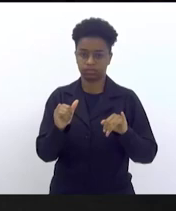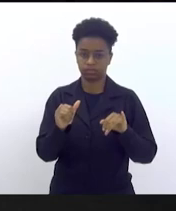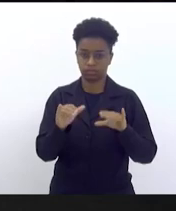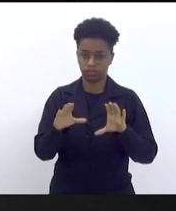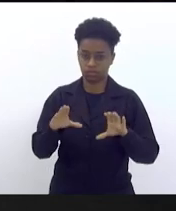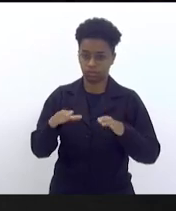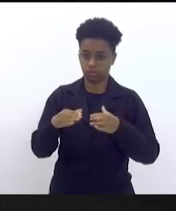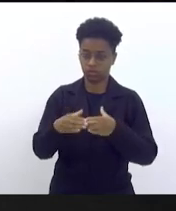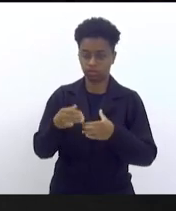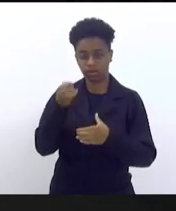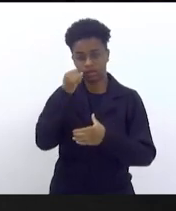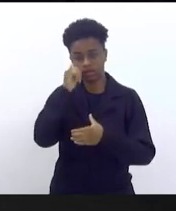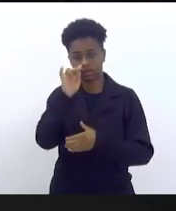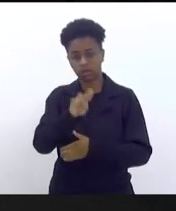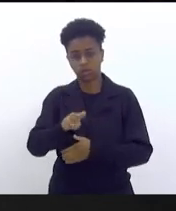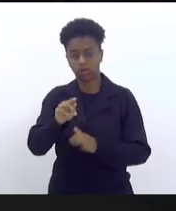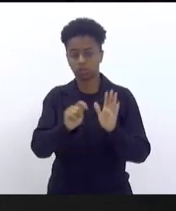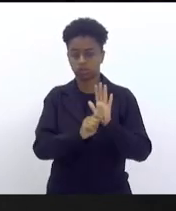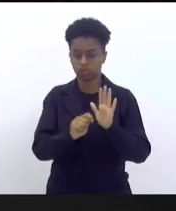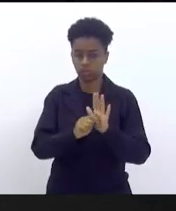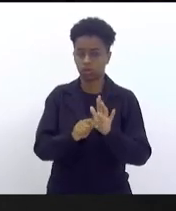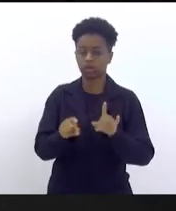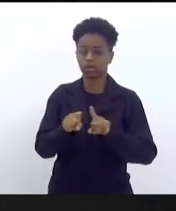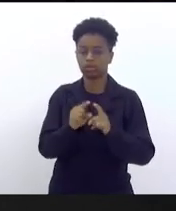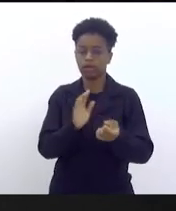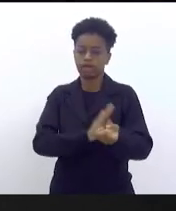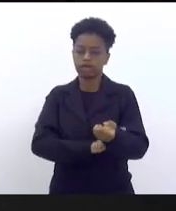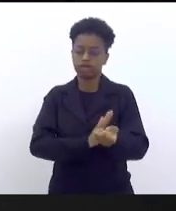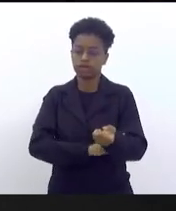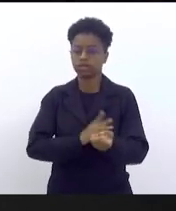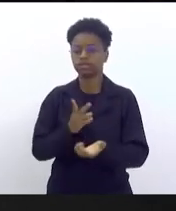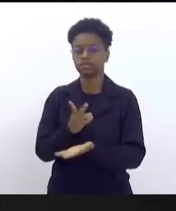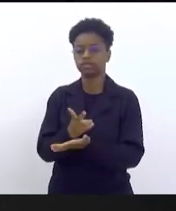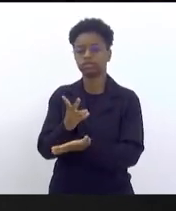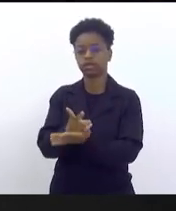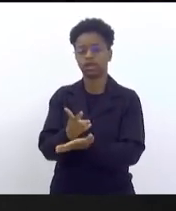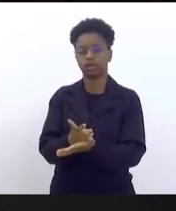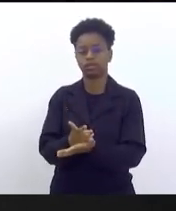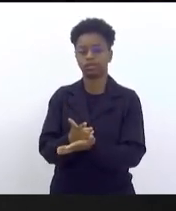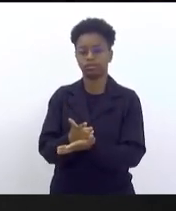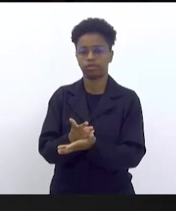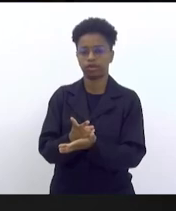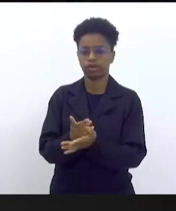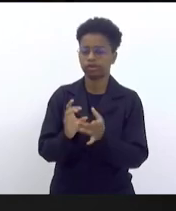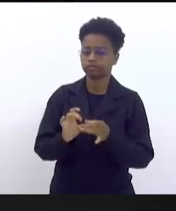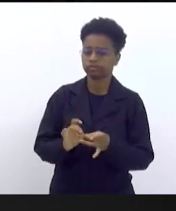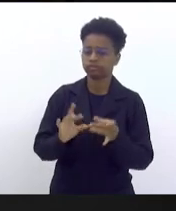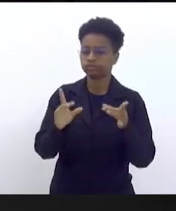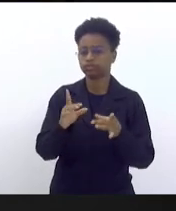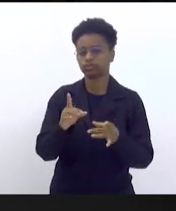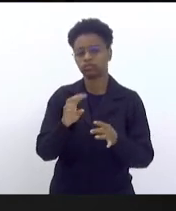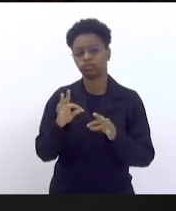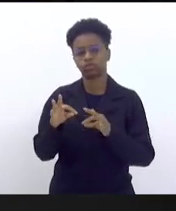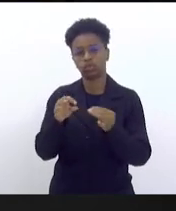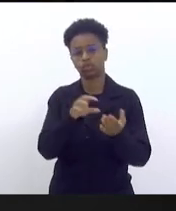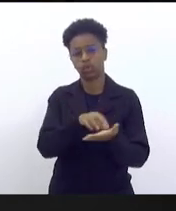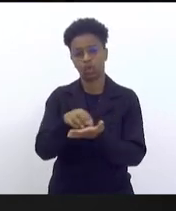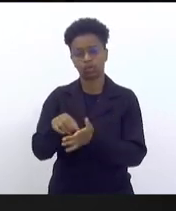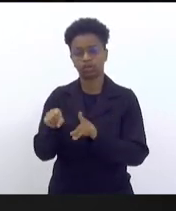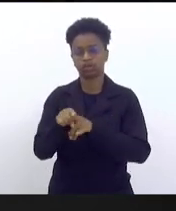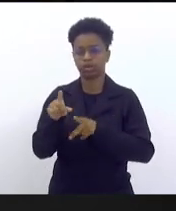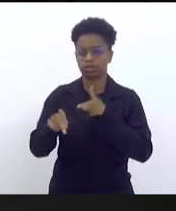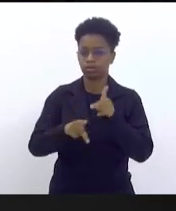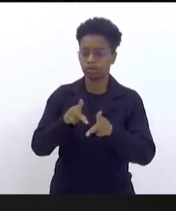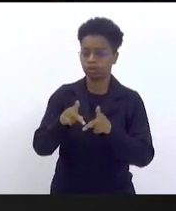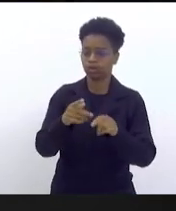comissão de prevenção ao uso de drogas Independentes químicos sempre estará à disposição de todos os órgãos e da população Fluminense